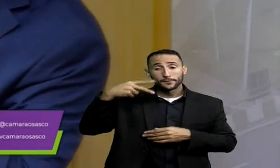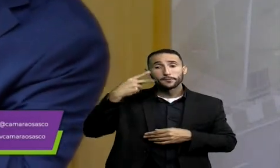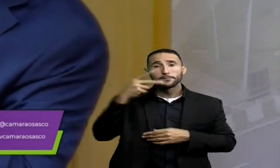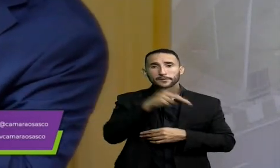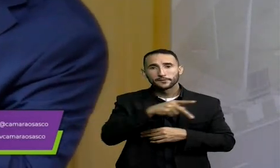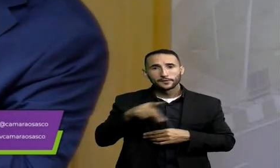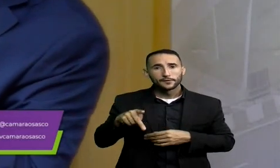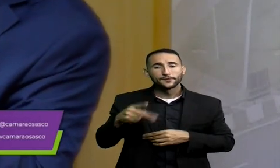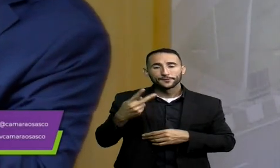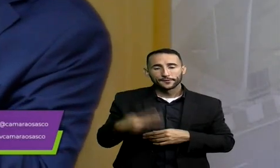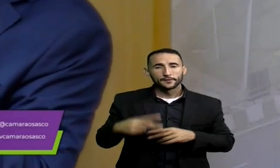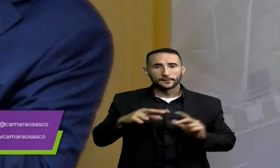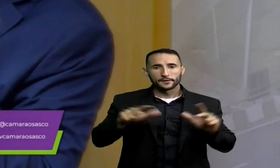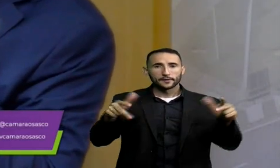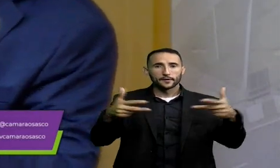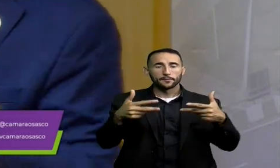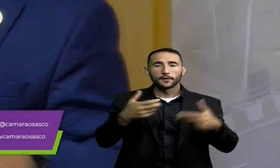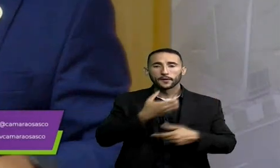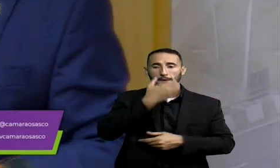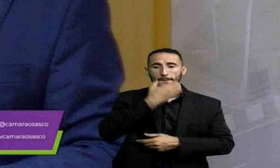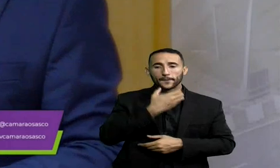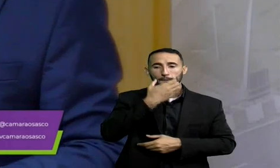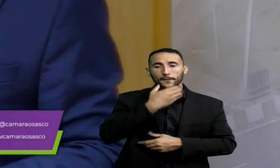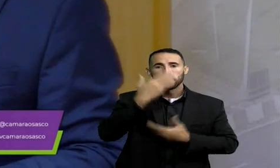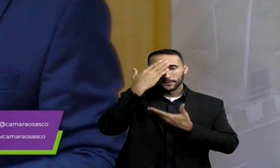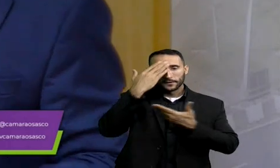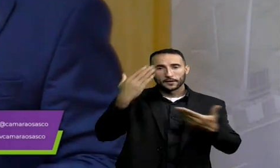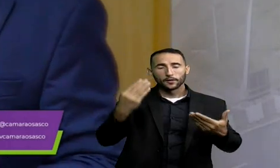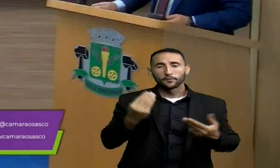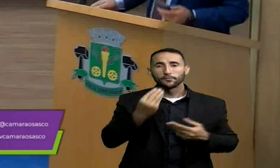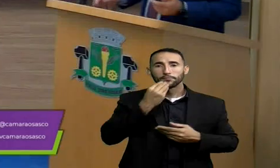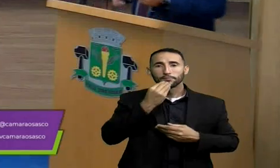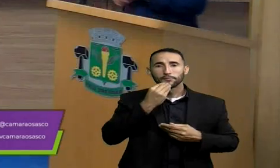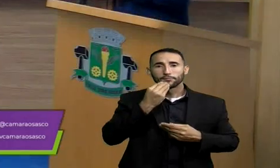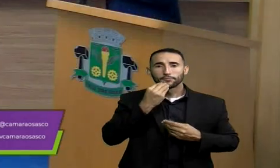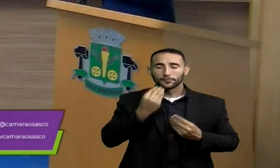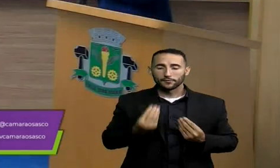Presidente dessa casa Carmo bassos obrigado pela